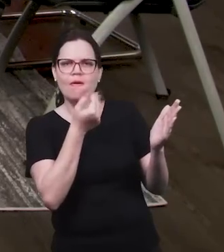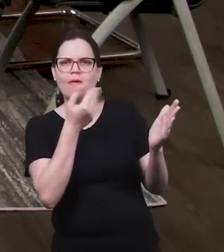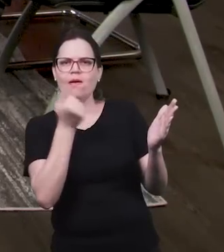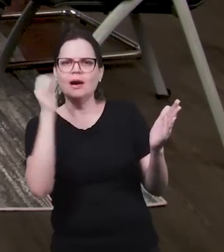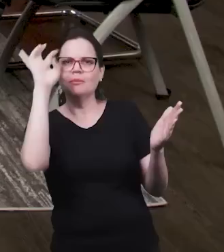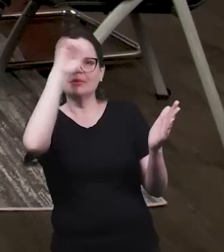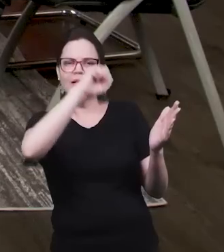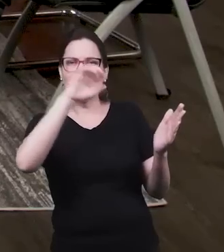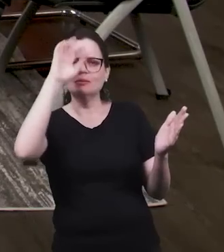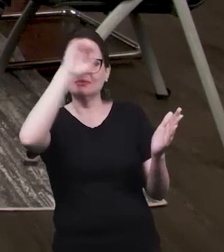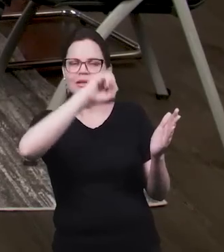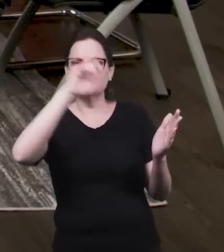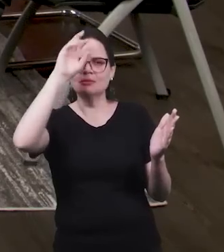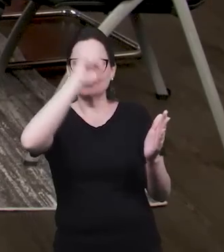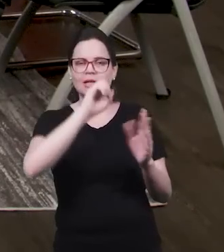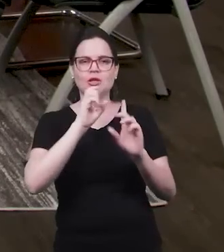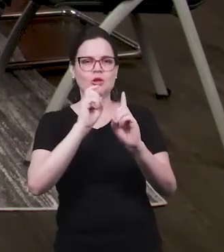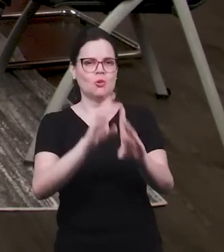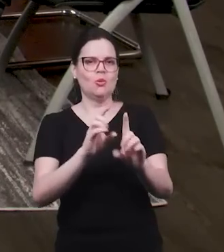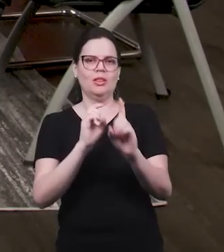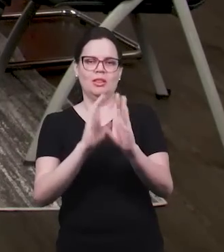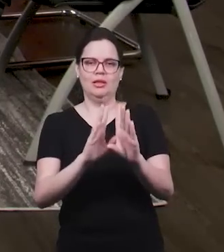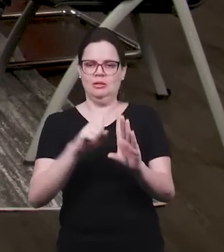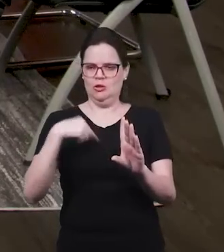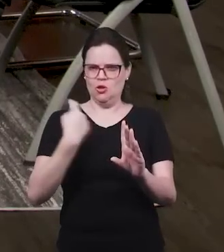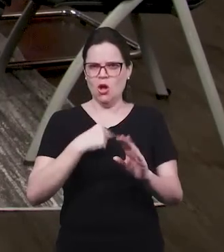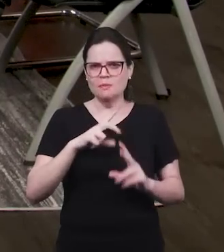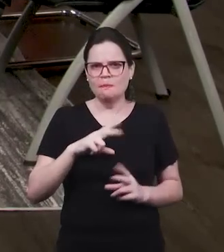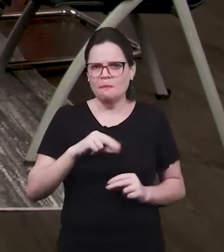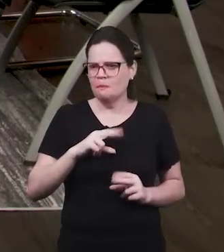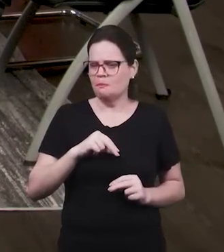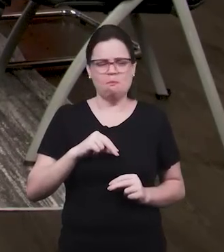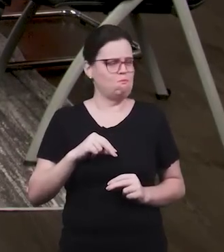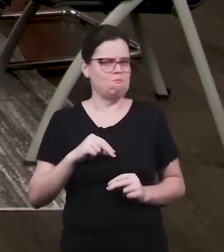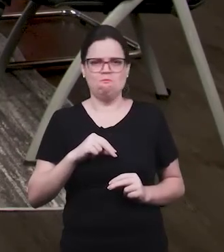parte sem merecer e nos sentimos